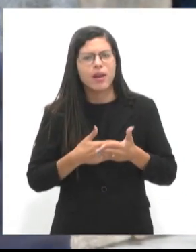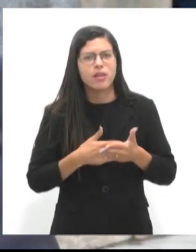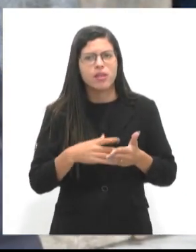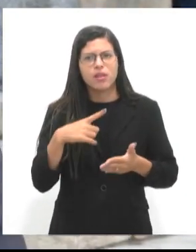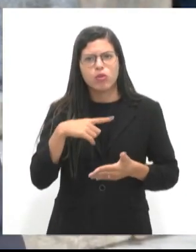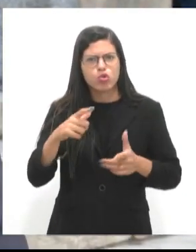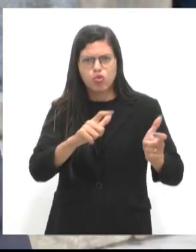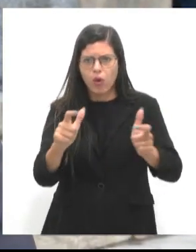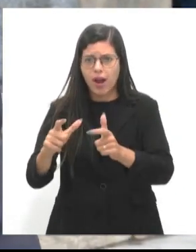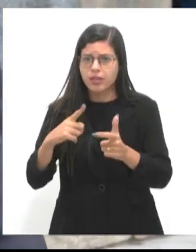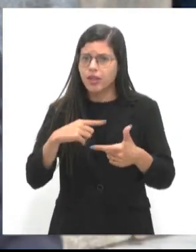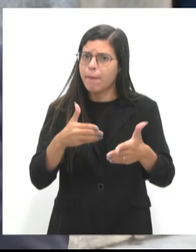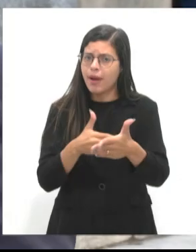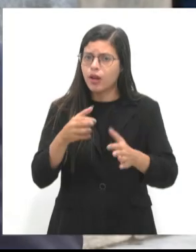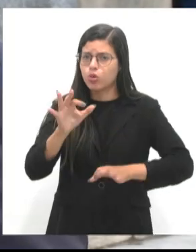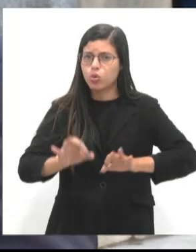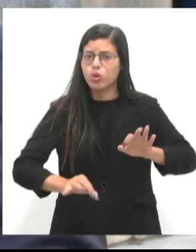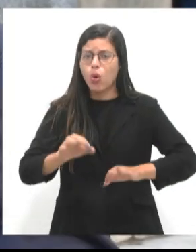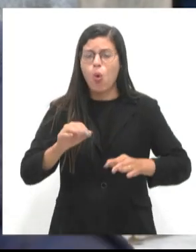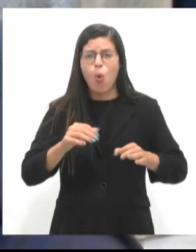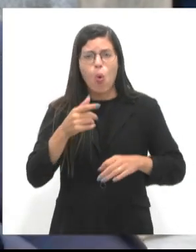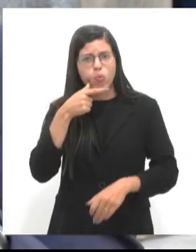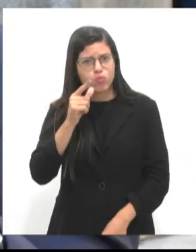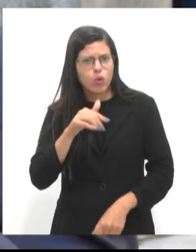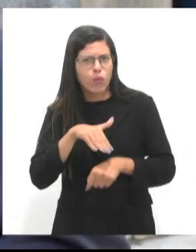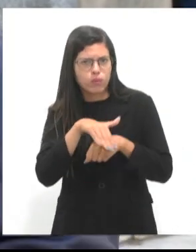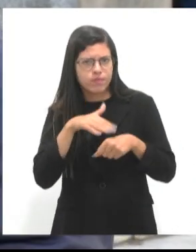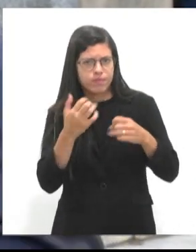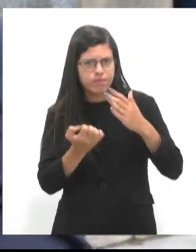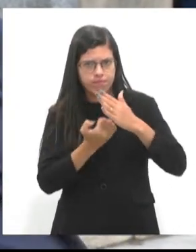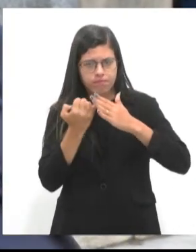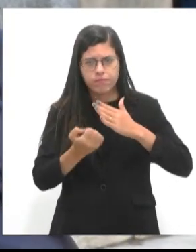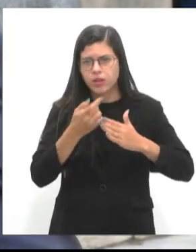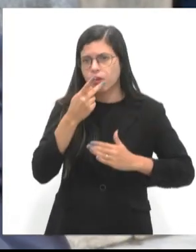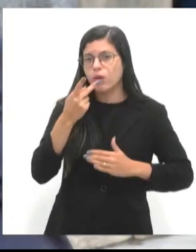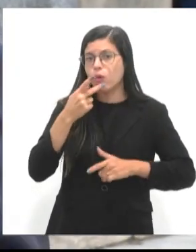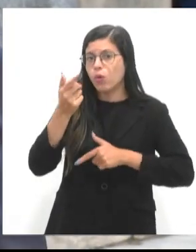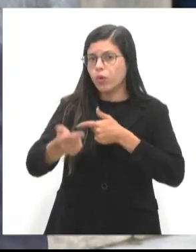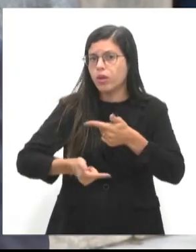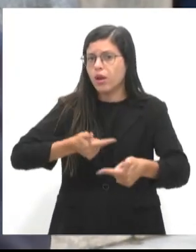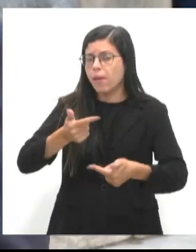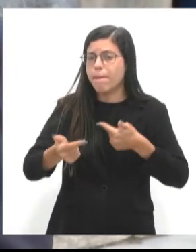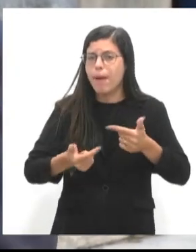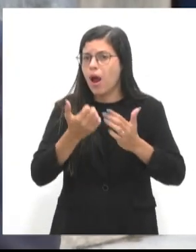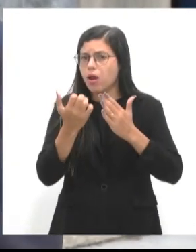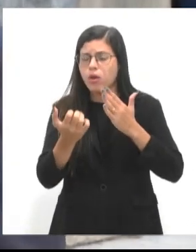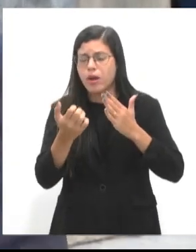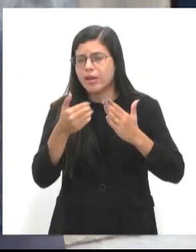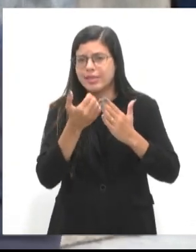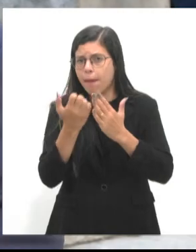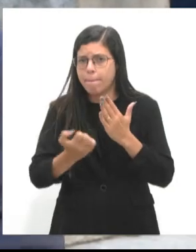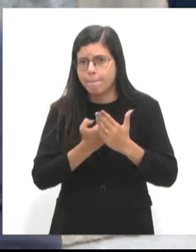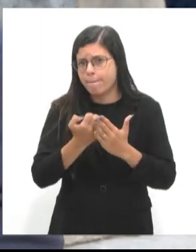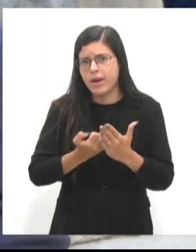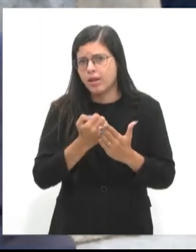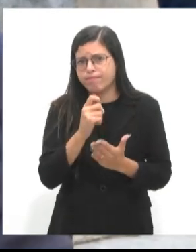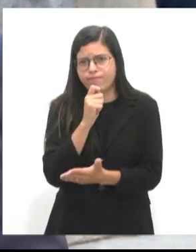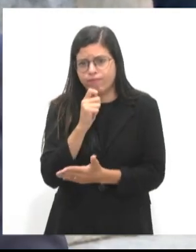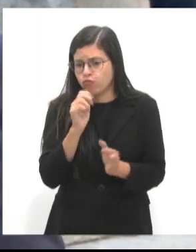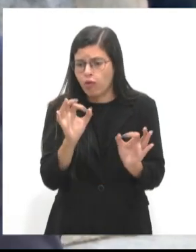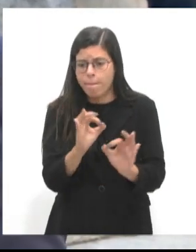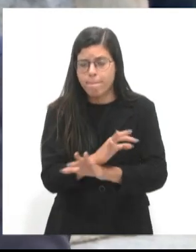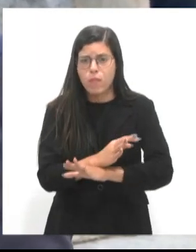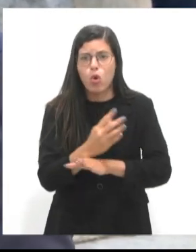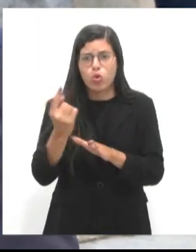Ontem mesmo conversava com um empresário que dizia isso. O trabalho, o corpo empresário ainda não está preparado para acolher